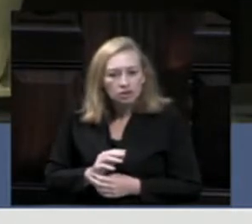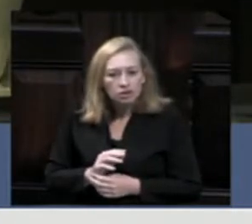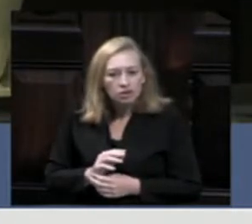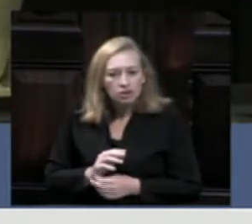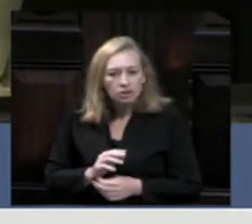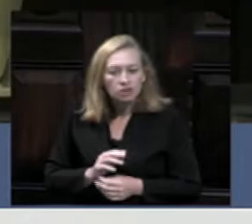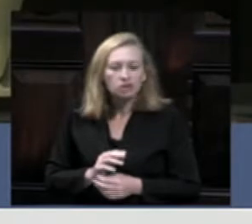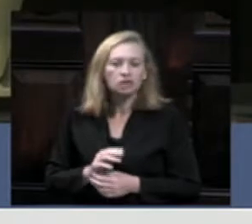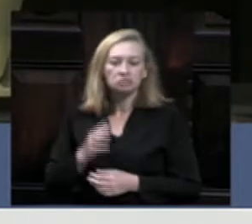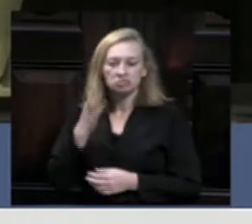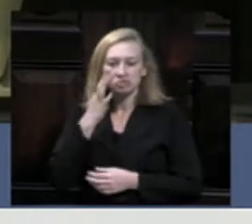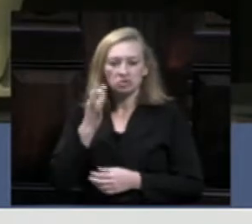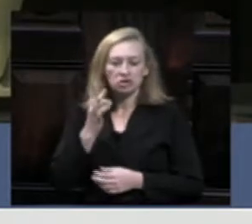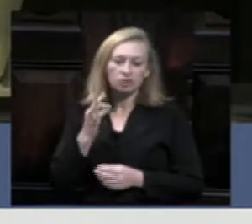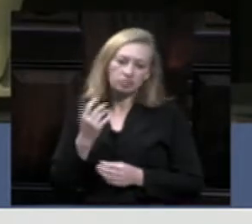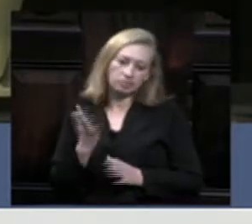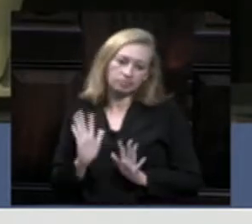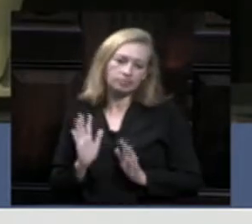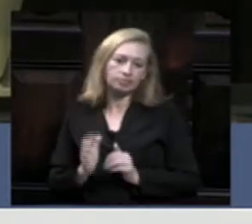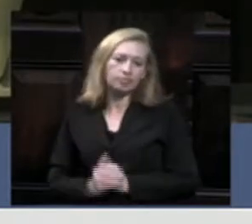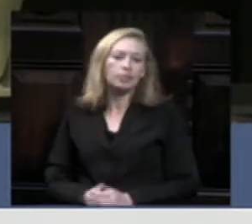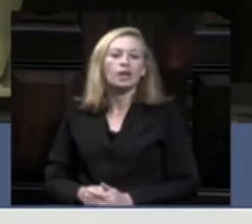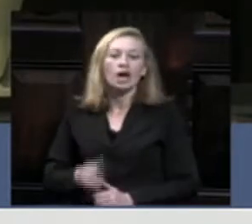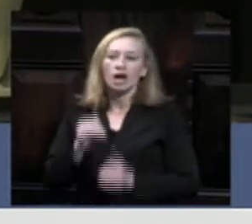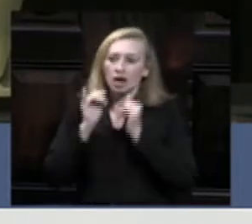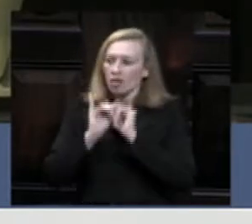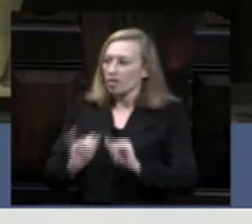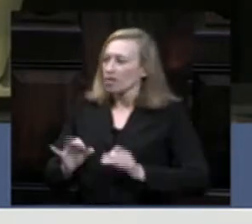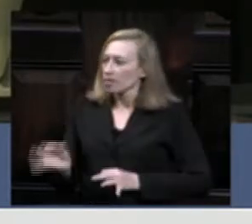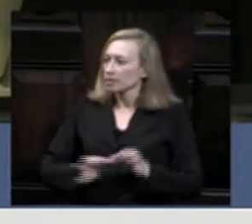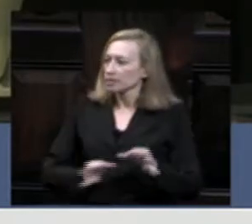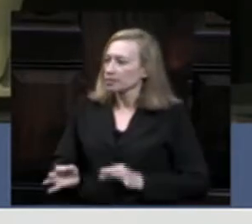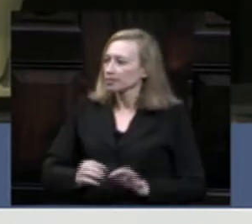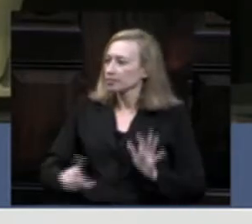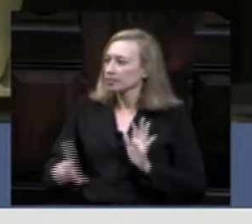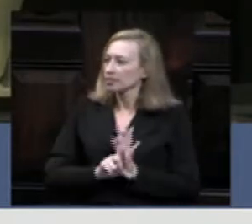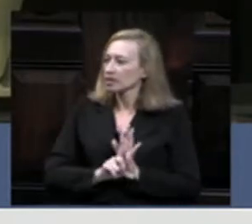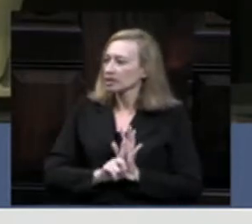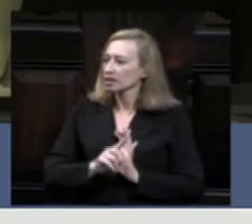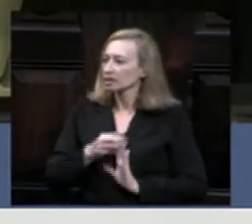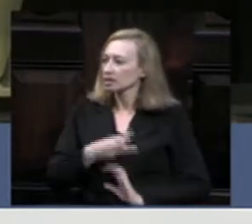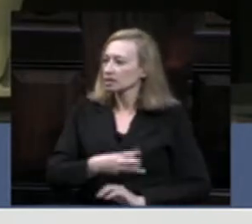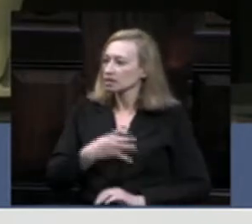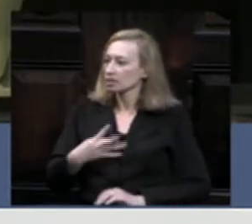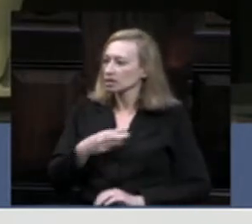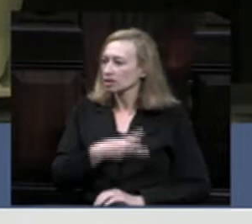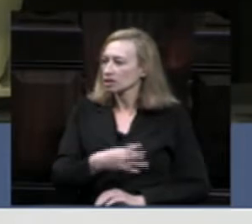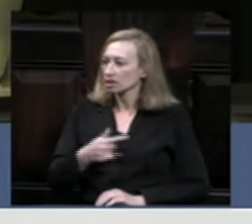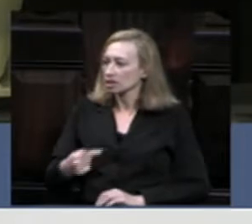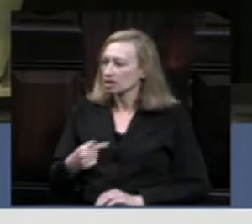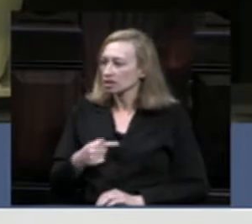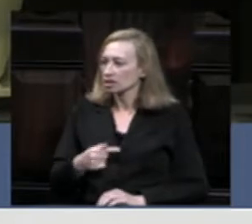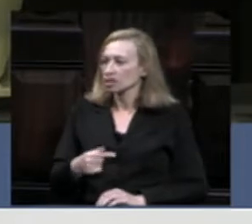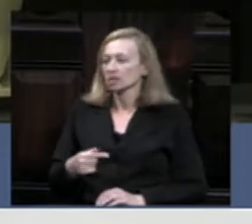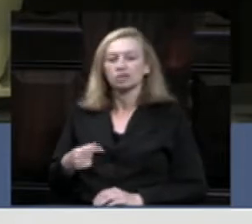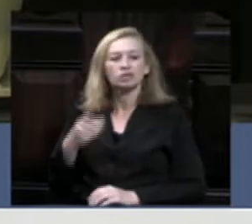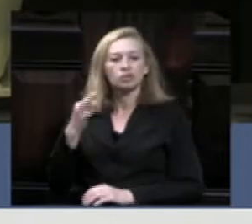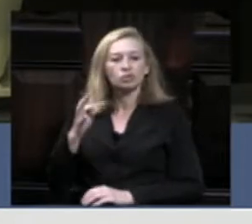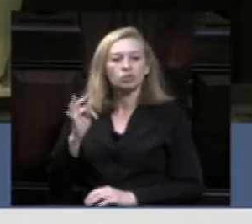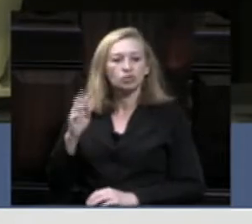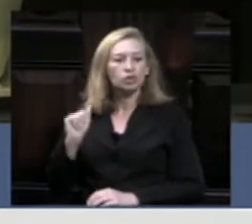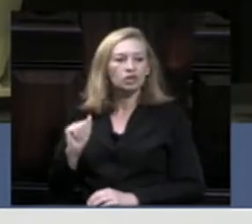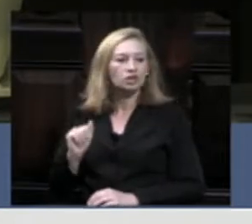estava presente. Estava, ele era deputado. Anuncio o projeto de lei 3139 de 2017, de autoria do deputado Gustavo Tutuca. Redação final